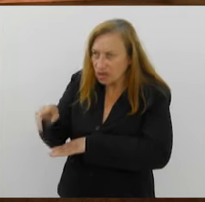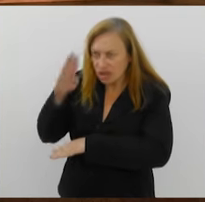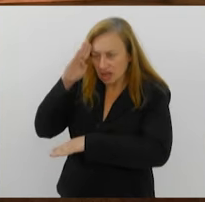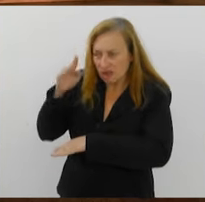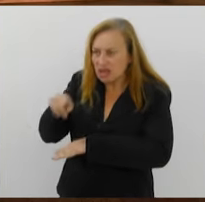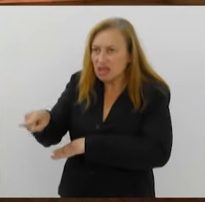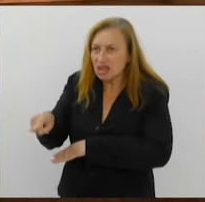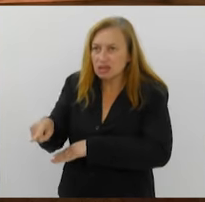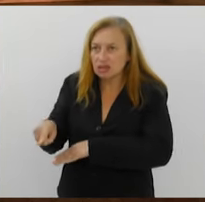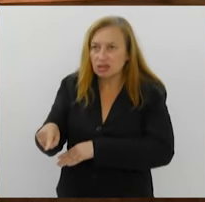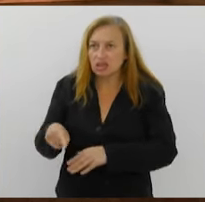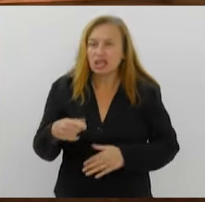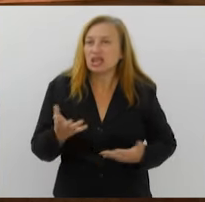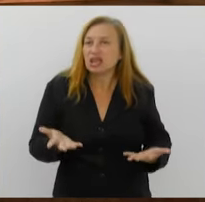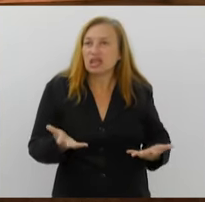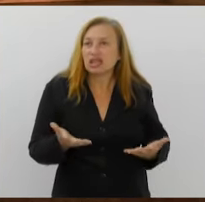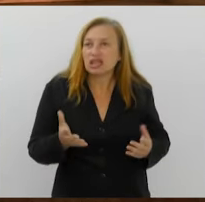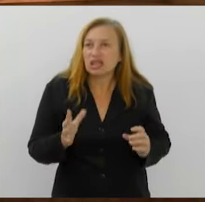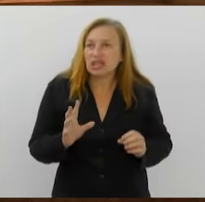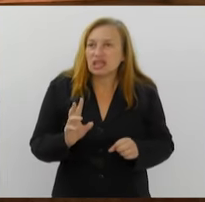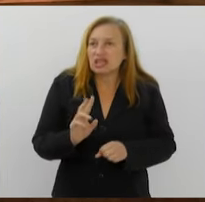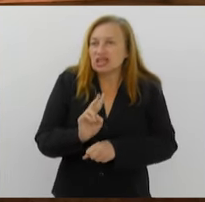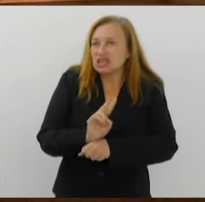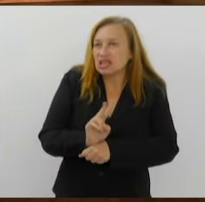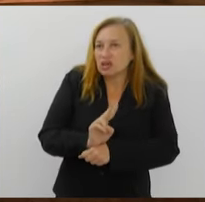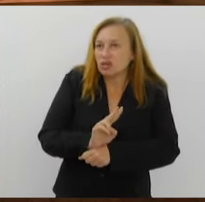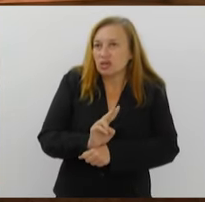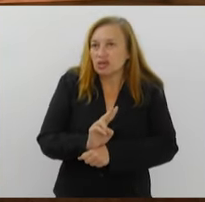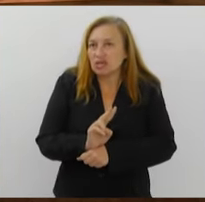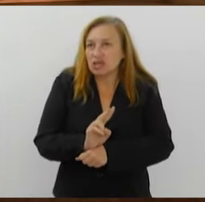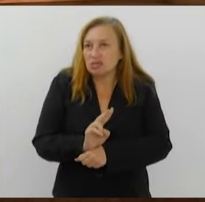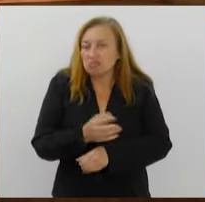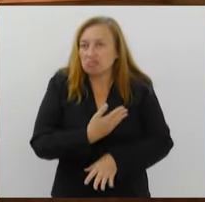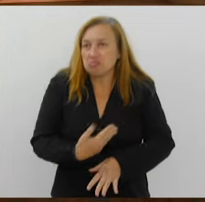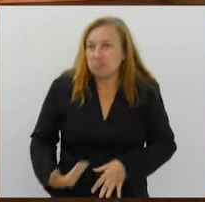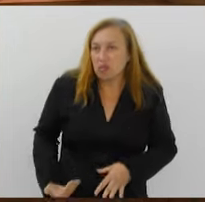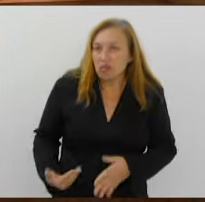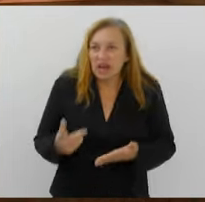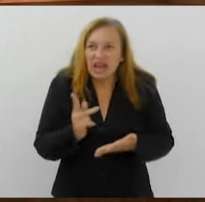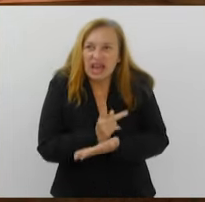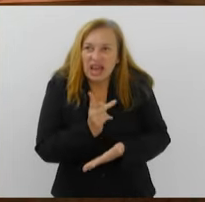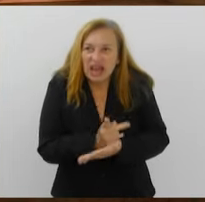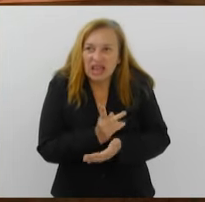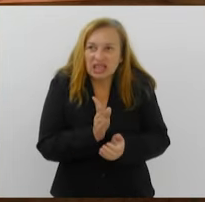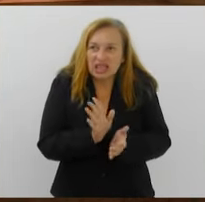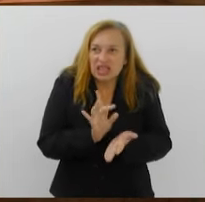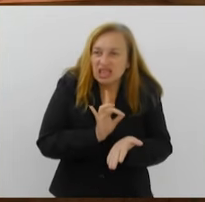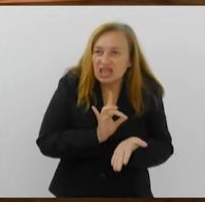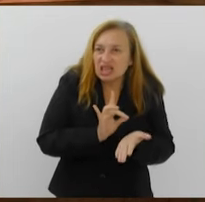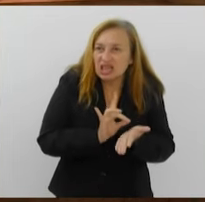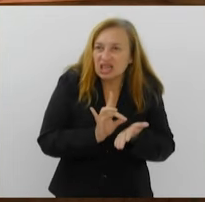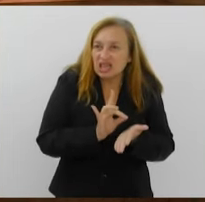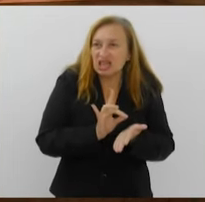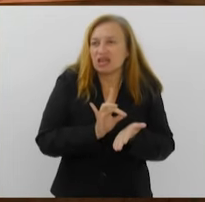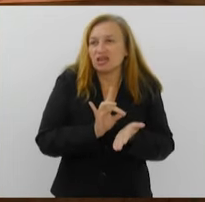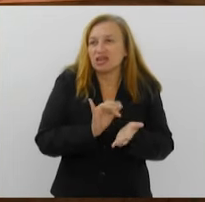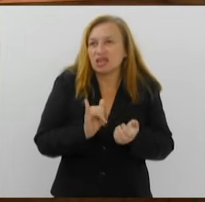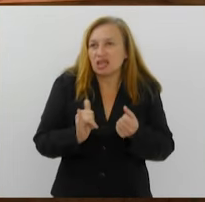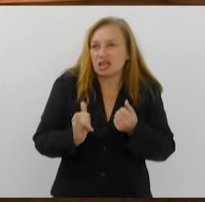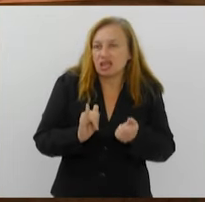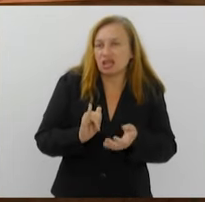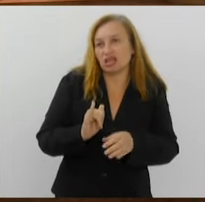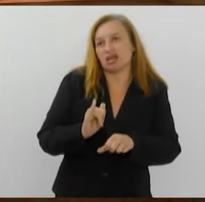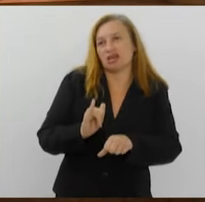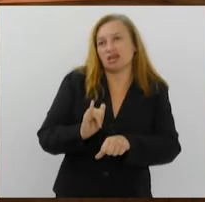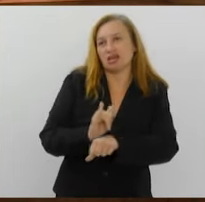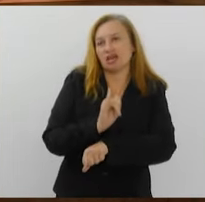é uma forma de fazer segurança pública arcaica, mentirosa, hipócrita, que engana a sociedade com, às vezes, operações que se mata 3, 4,